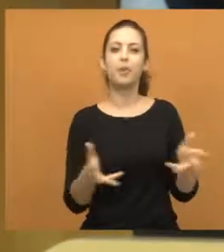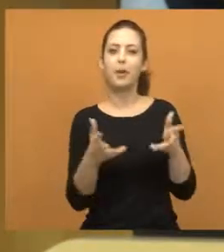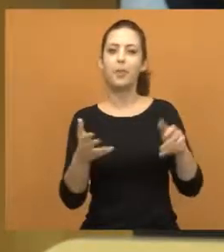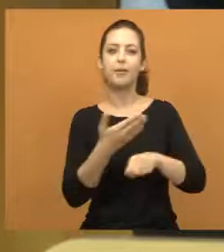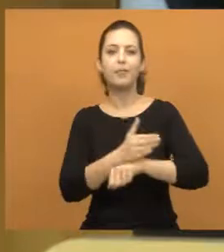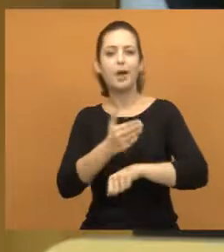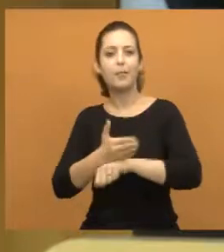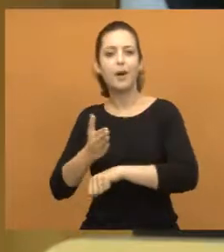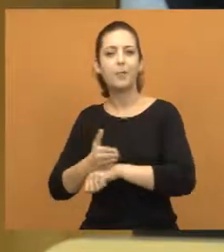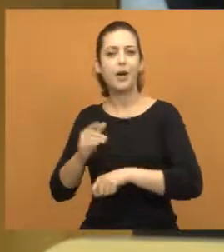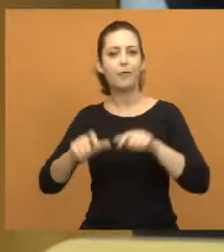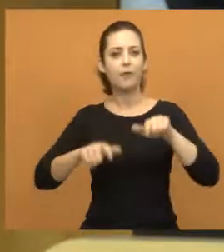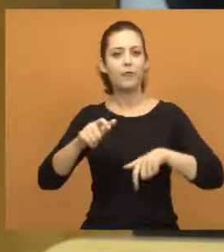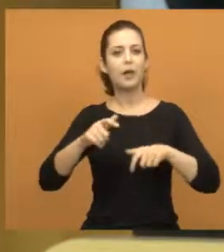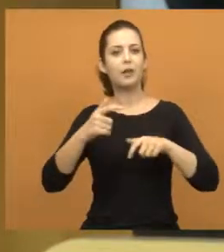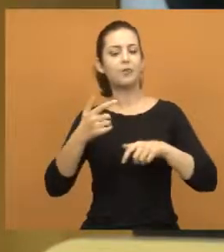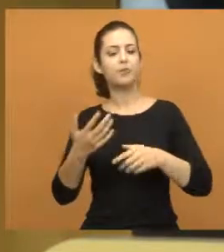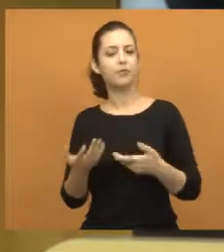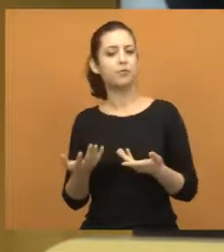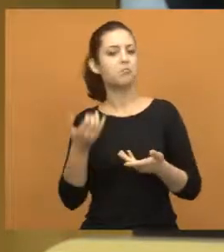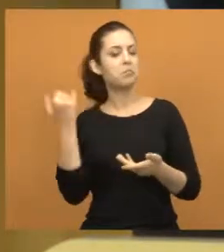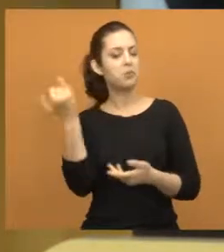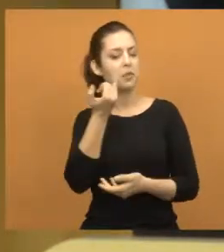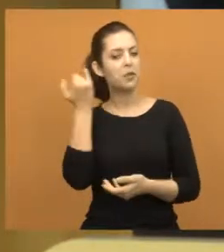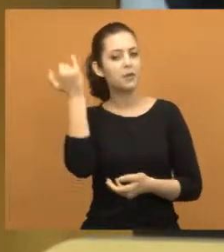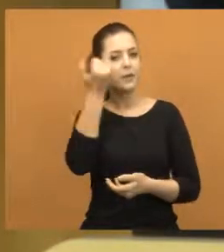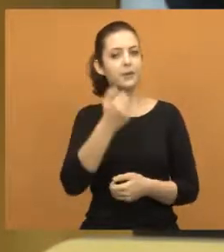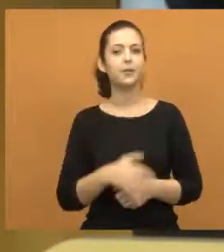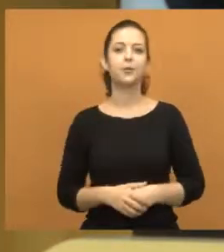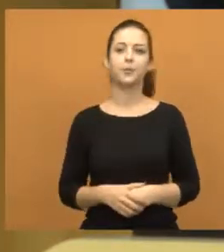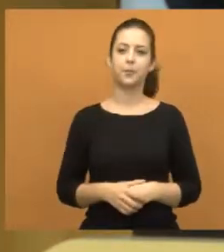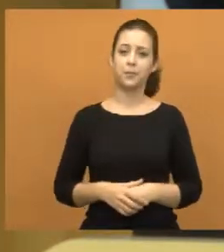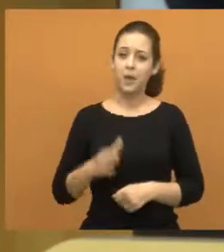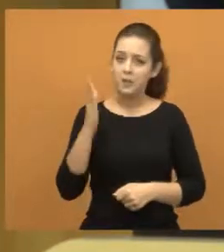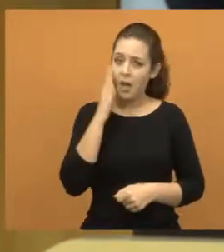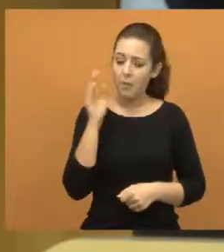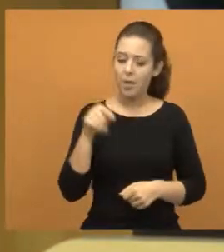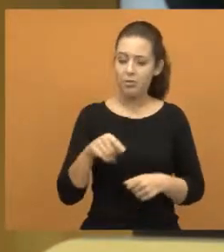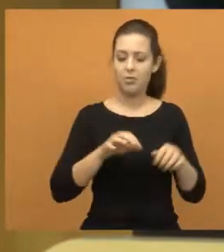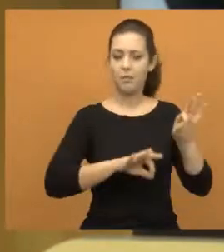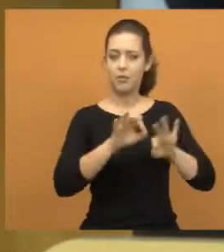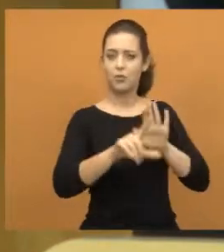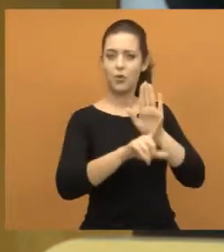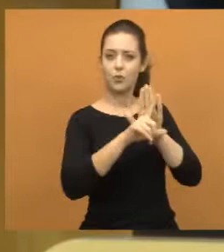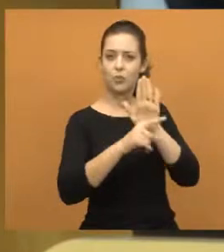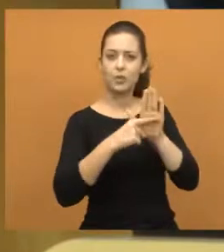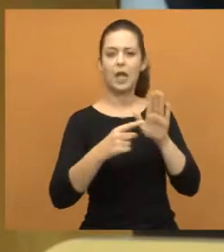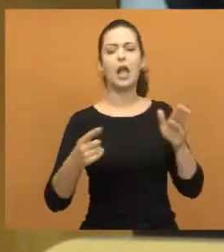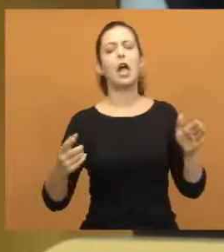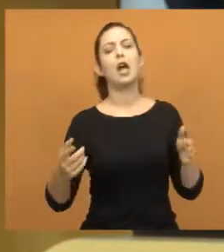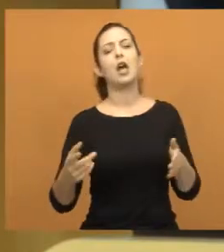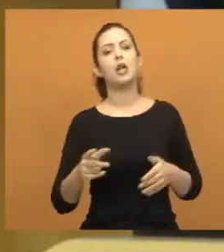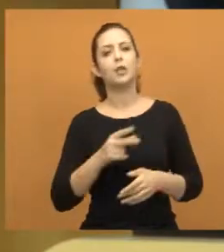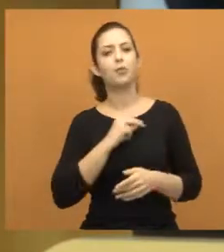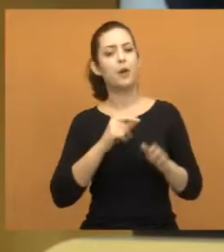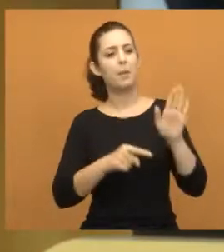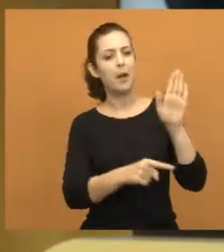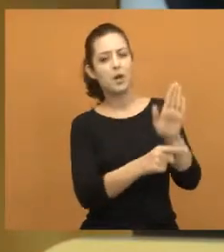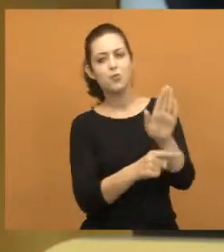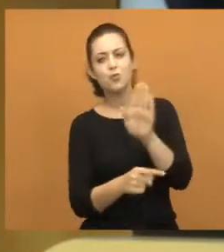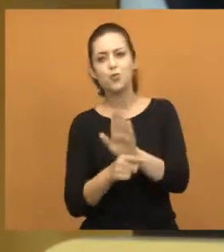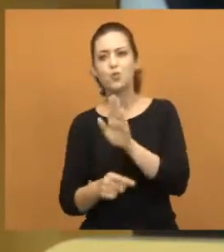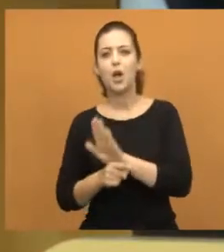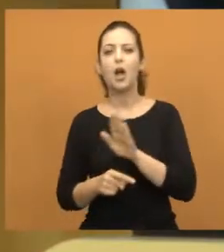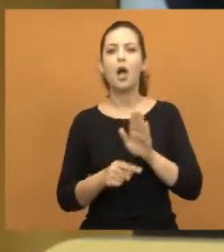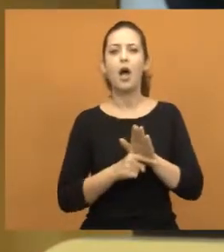as suas atividades físicas, que a gente acha muito importante. E nós temos certeza que esse projeto vai ser de grande utilidade. Com isso, a